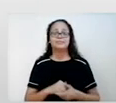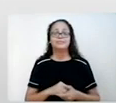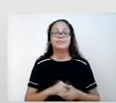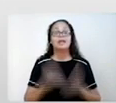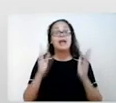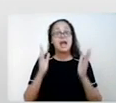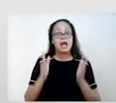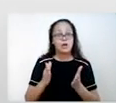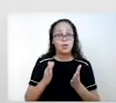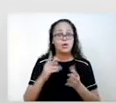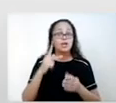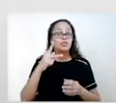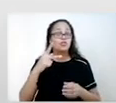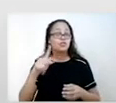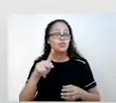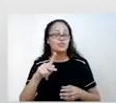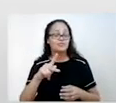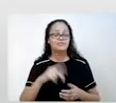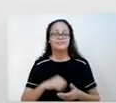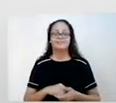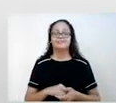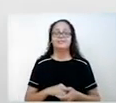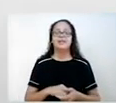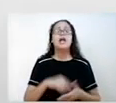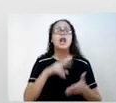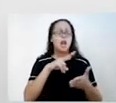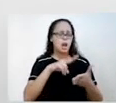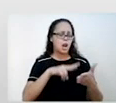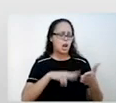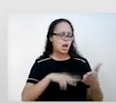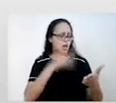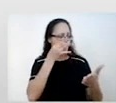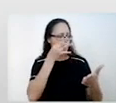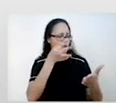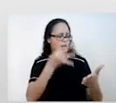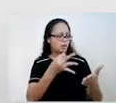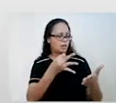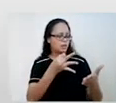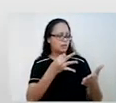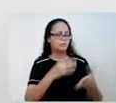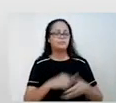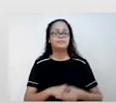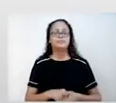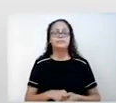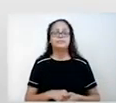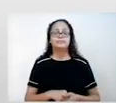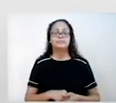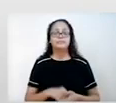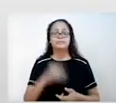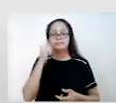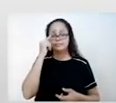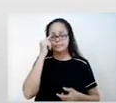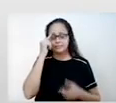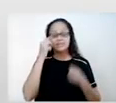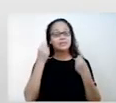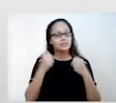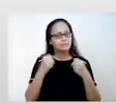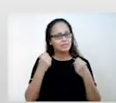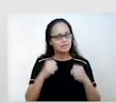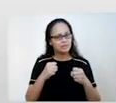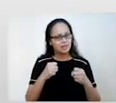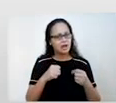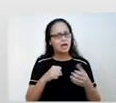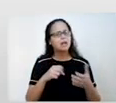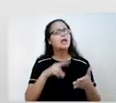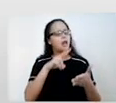lá. Agora é a sua vez, tá? Leiam com atenção todo o texto presente na apostila de vocês. Se precisarem,